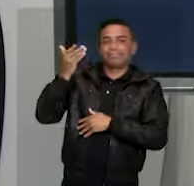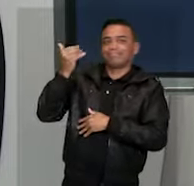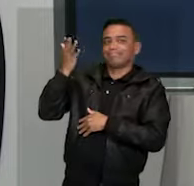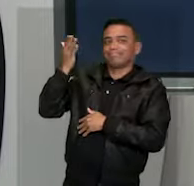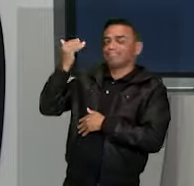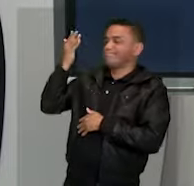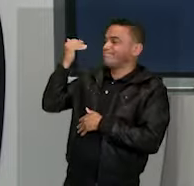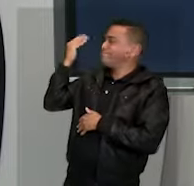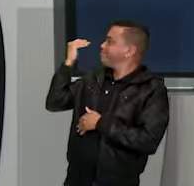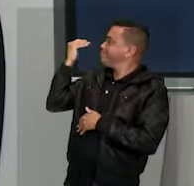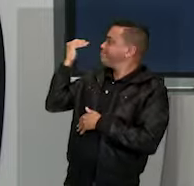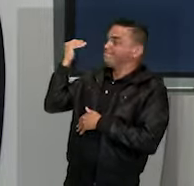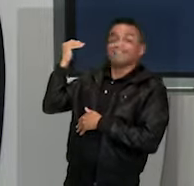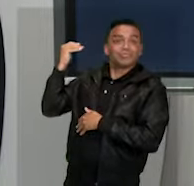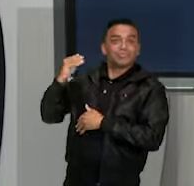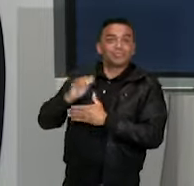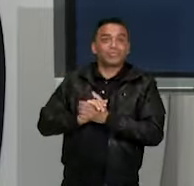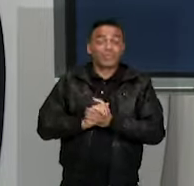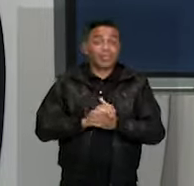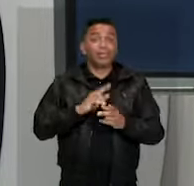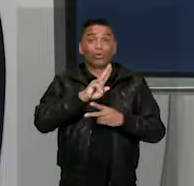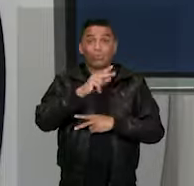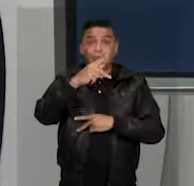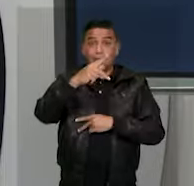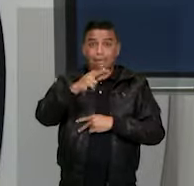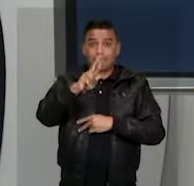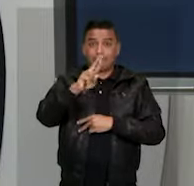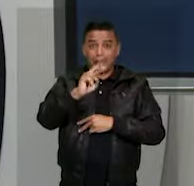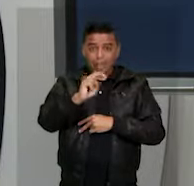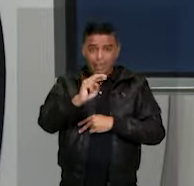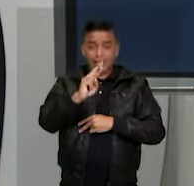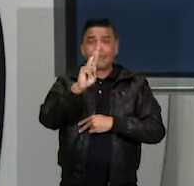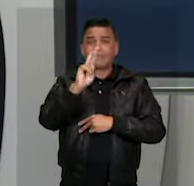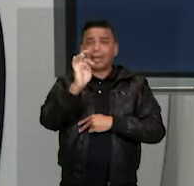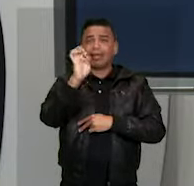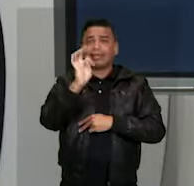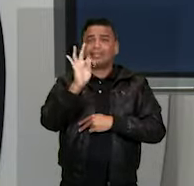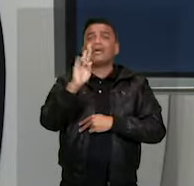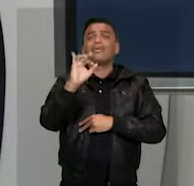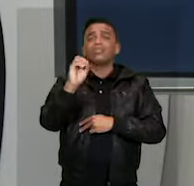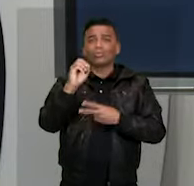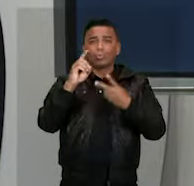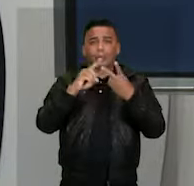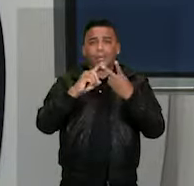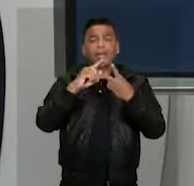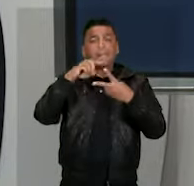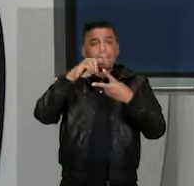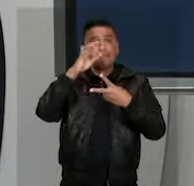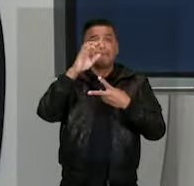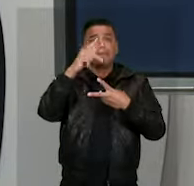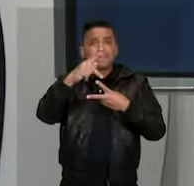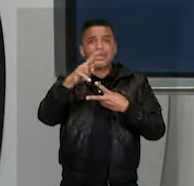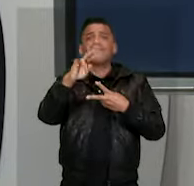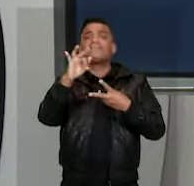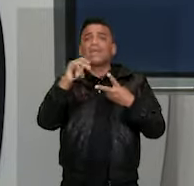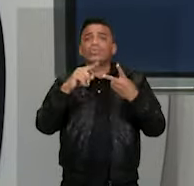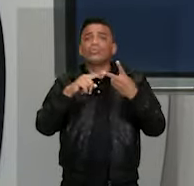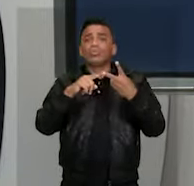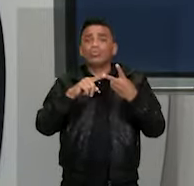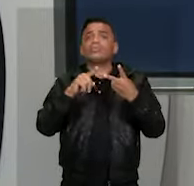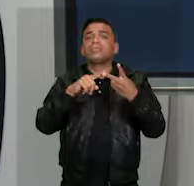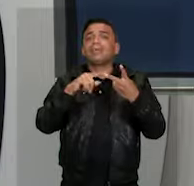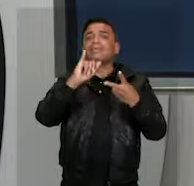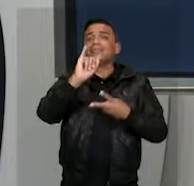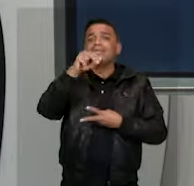nomes. Um nome é pretérito perfeito e pretérito imperfeito. Logo você vai identificar isso